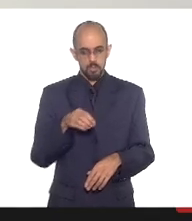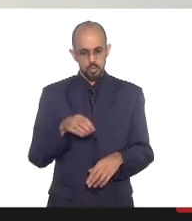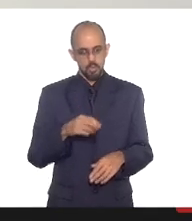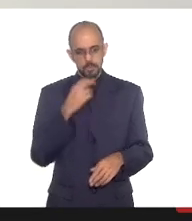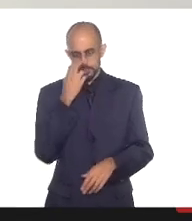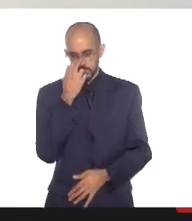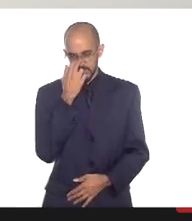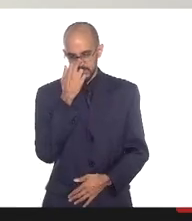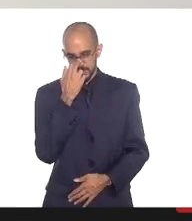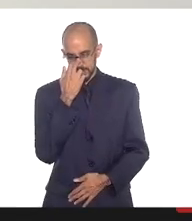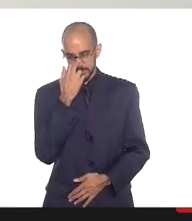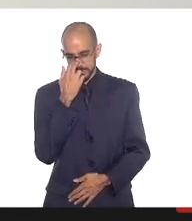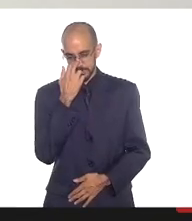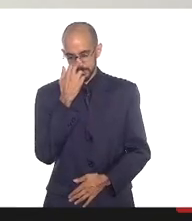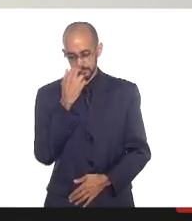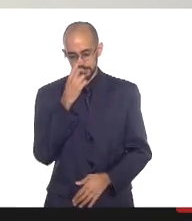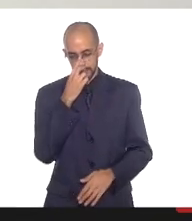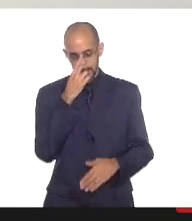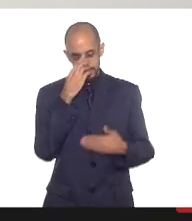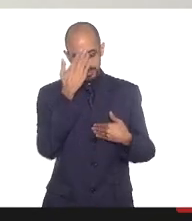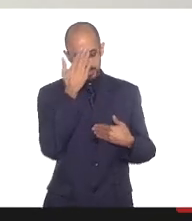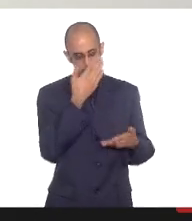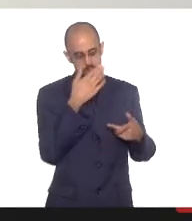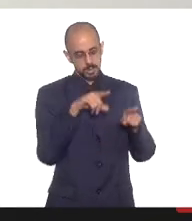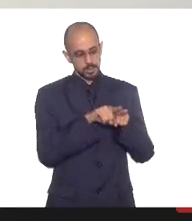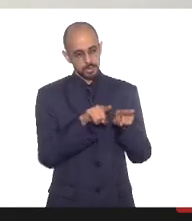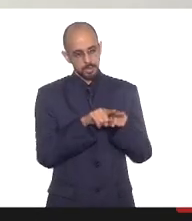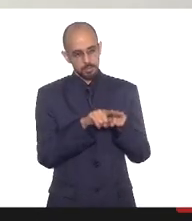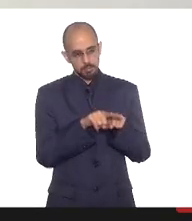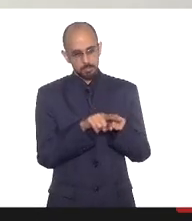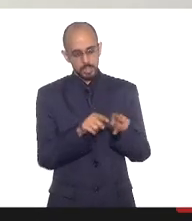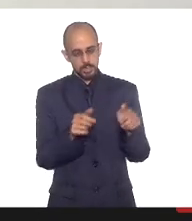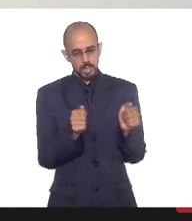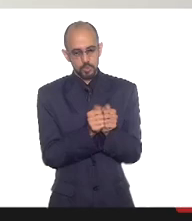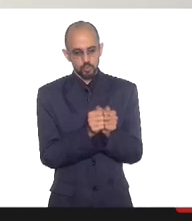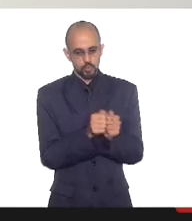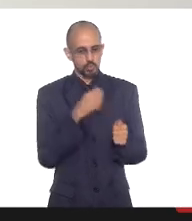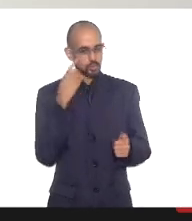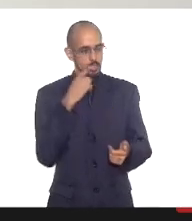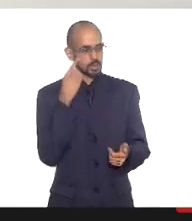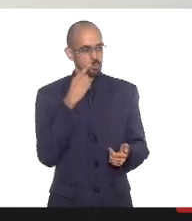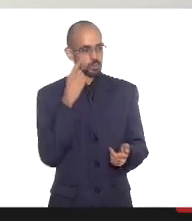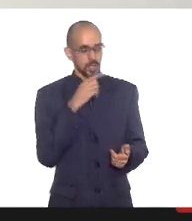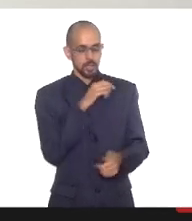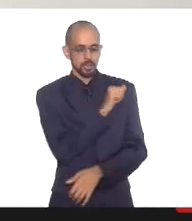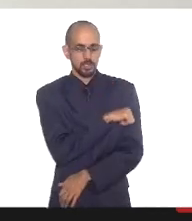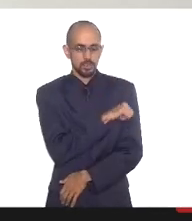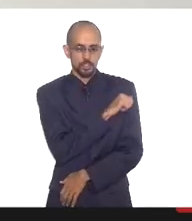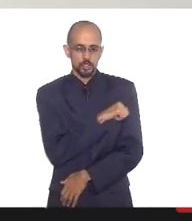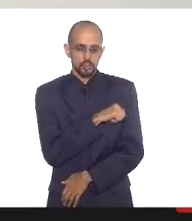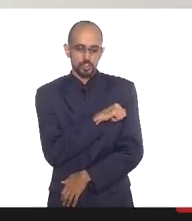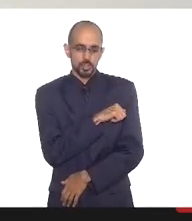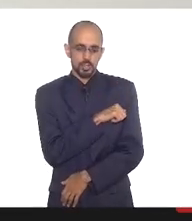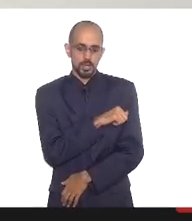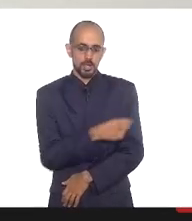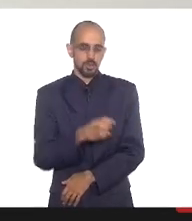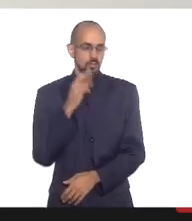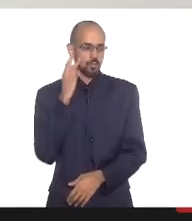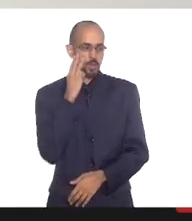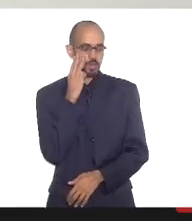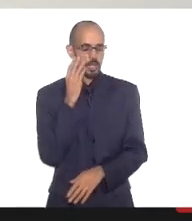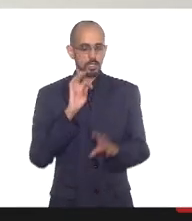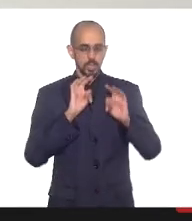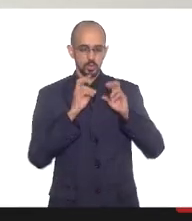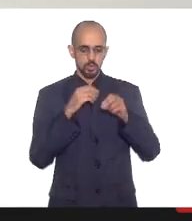excelente né agradecer também está aqui junto a deputada Rejane adaptado ao deck e todos os deputados